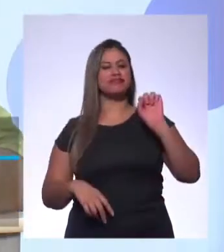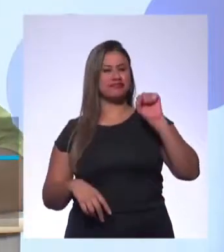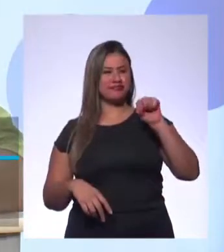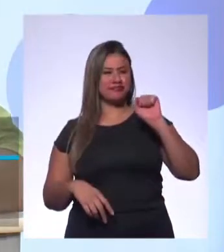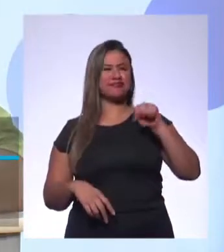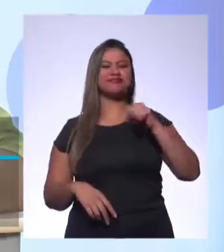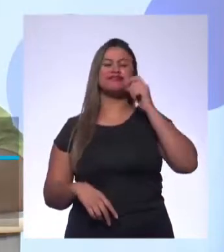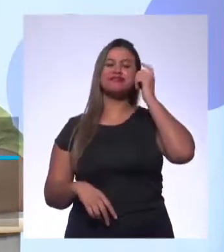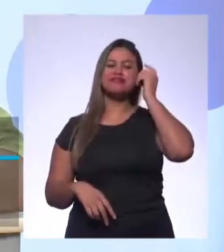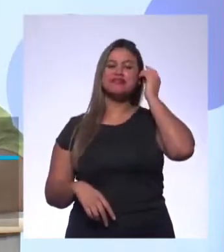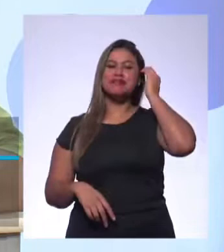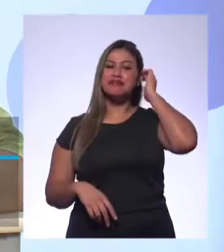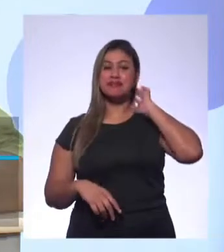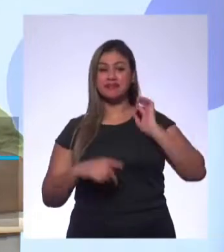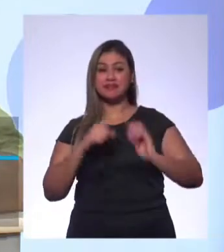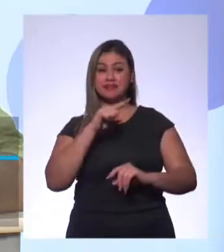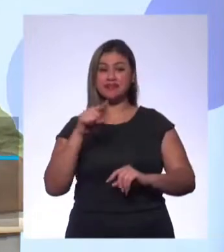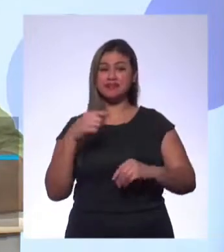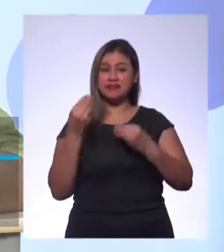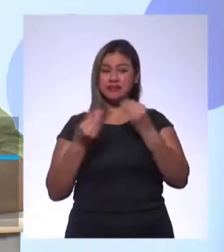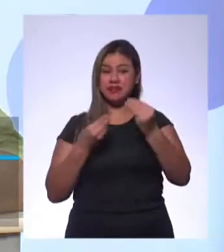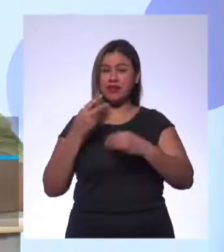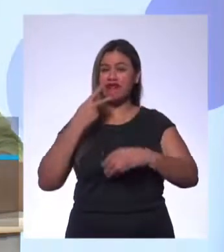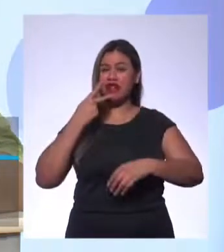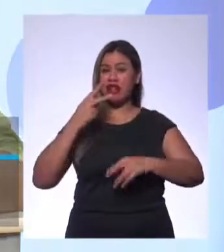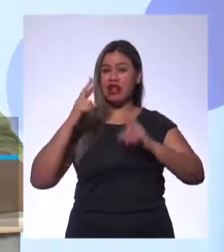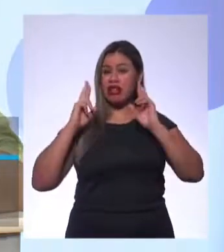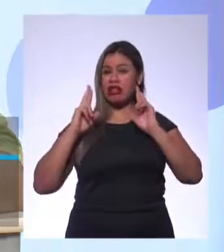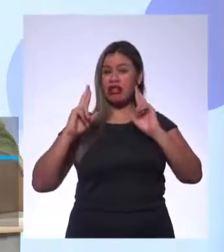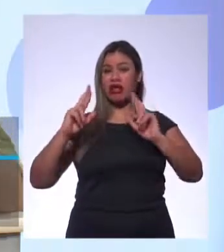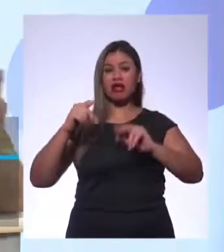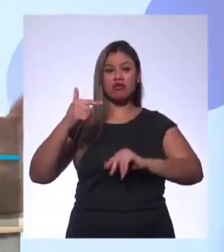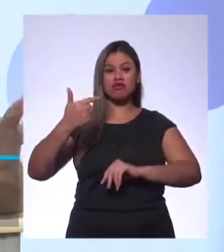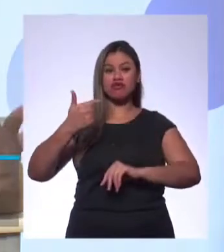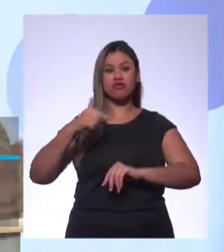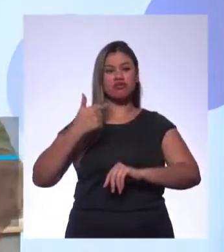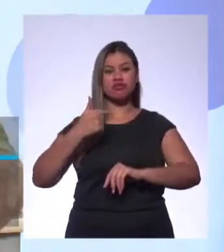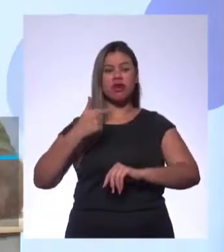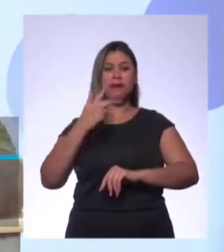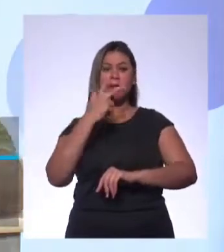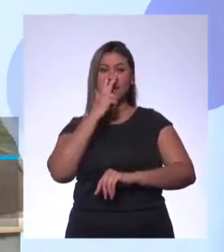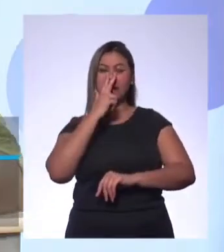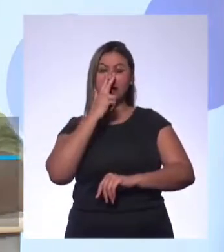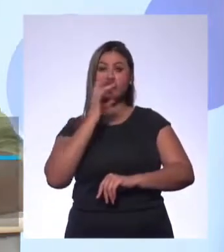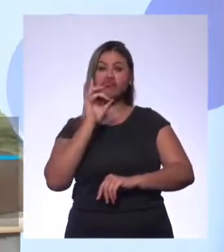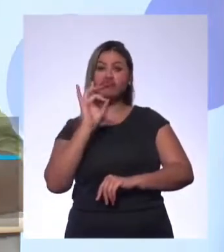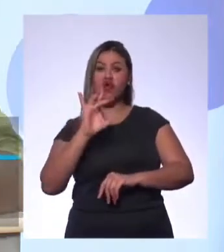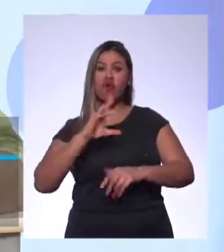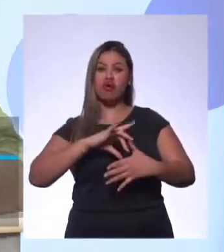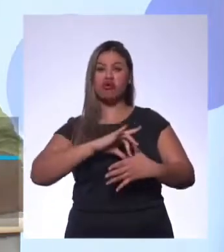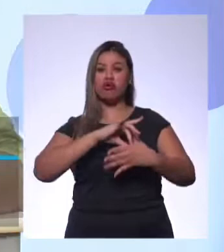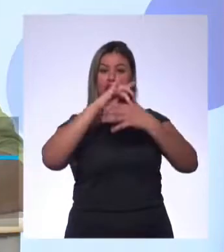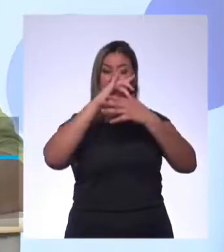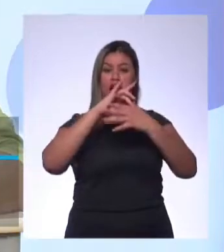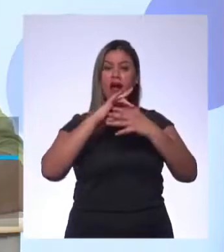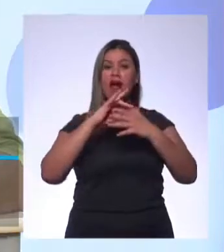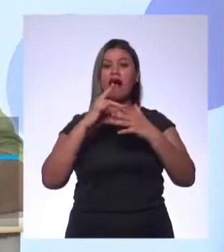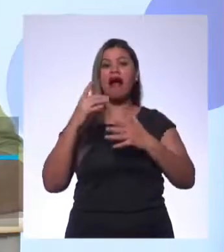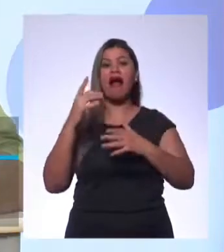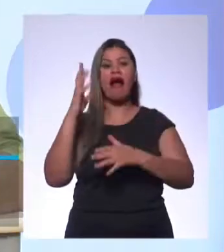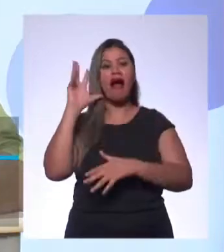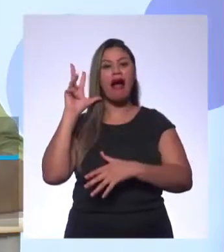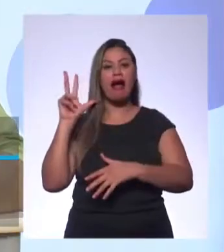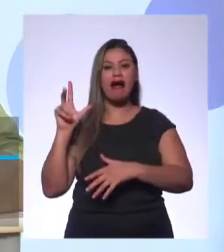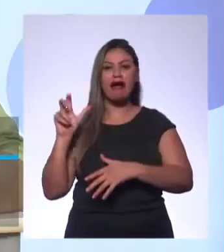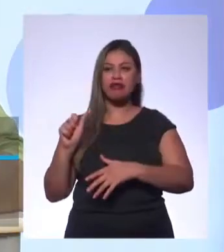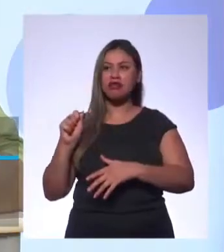estão aqui falando que o respeito só veio mesmo da parte da África. E o pessoal ficou